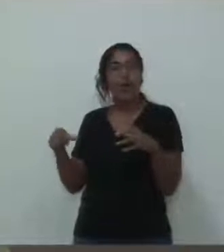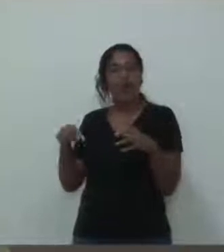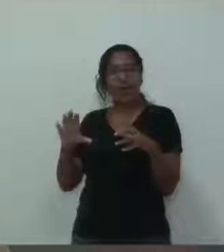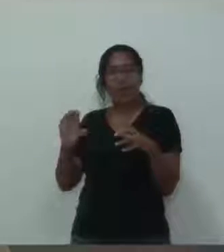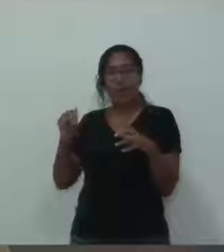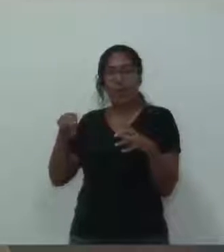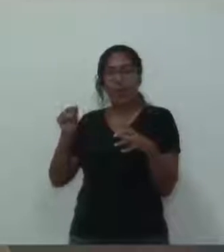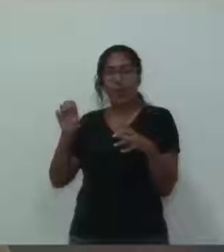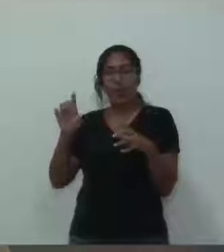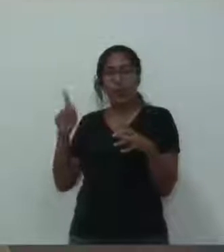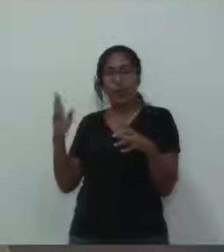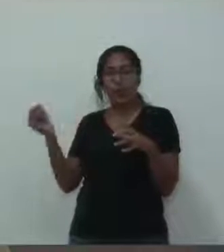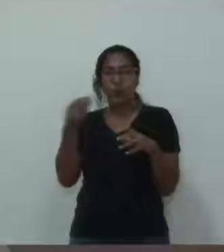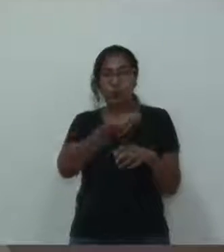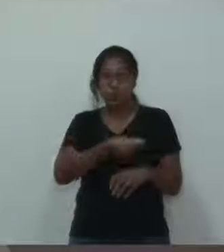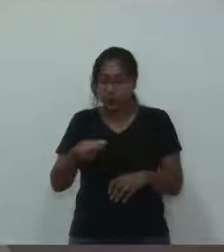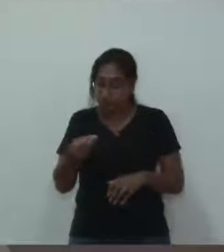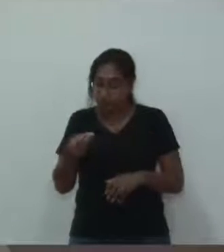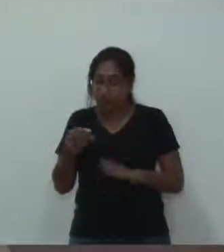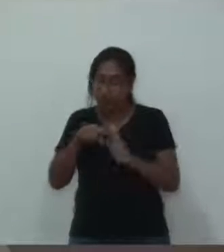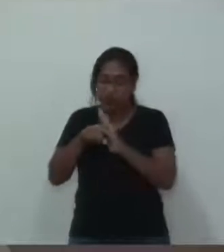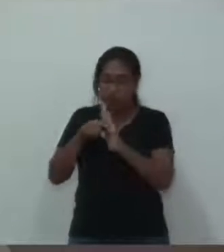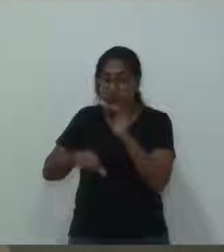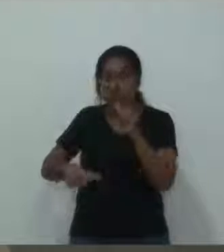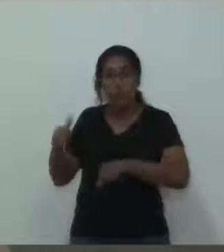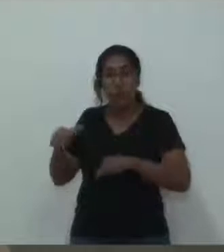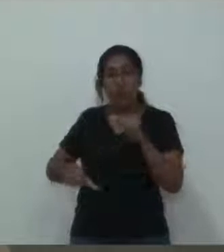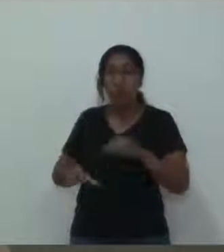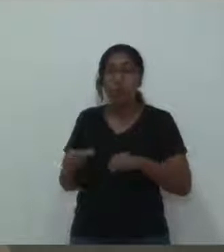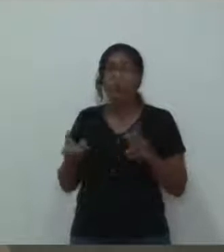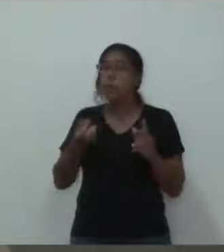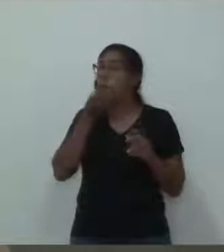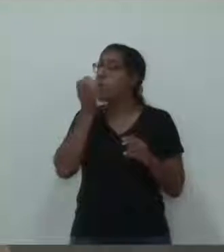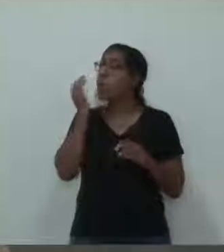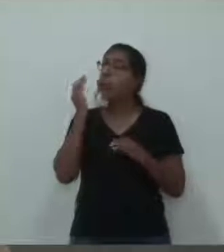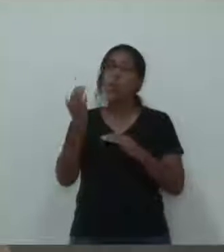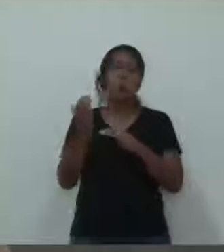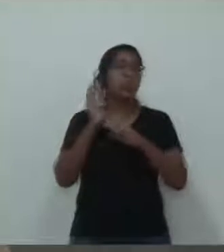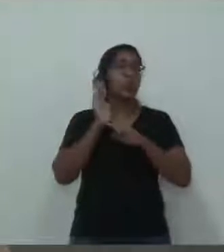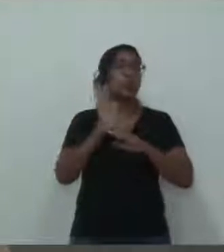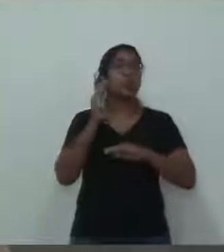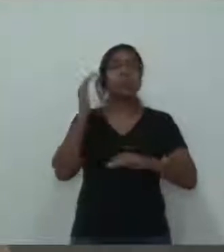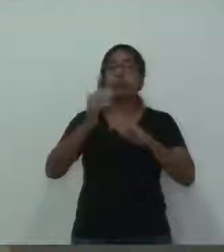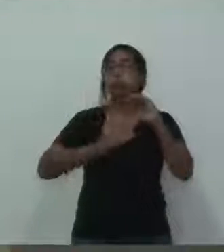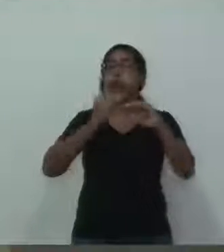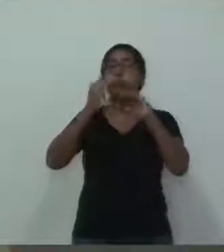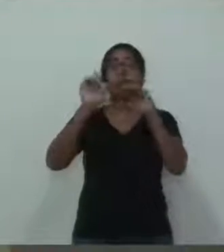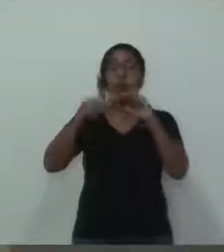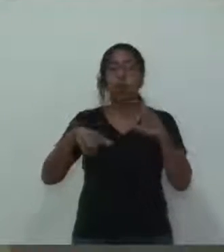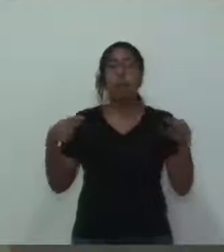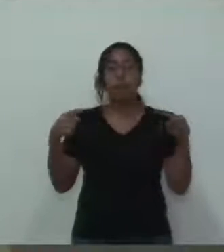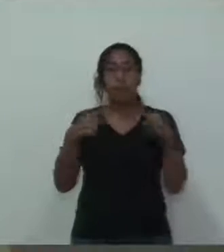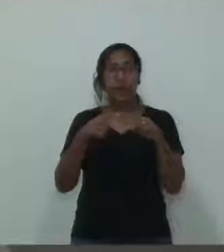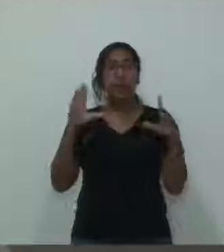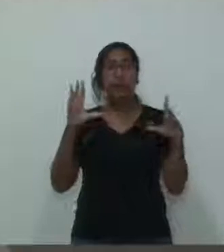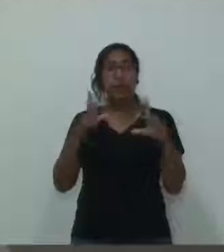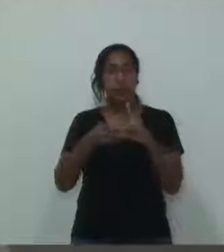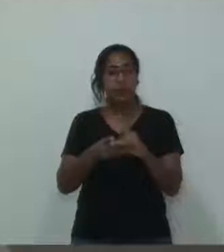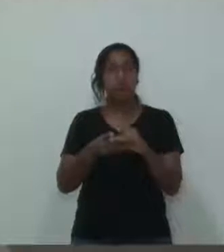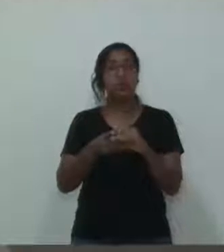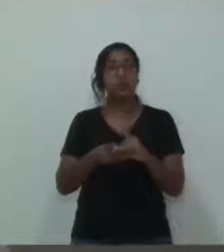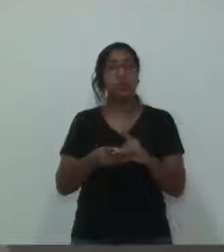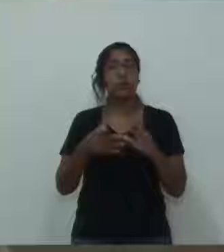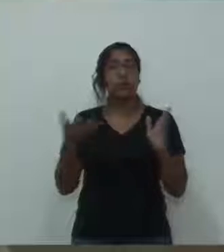geral. Então, isso é um avanço, é uma questão que torna mais democrático. E vejam, e fazem uma emenda supressiva, tirando